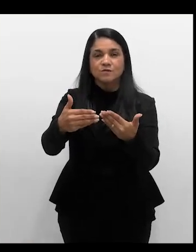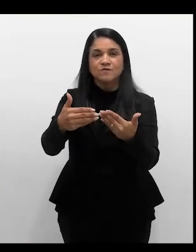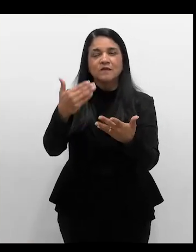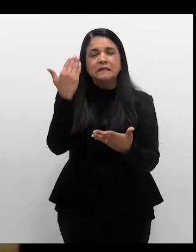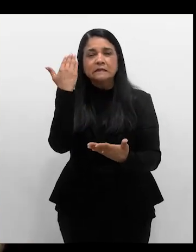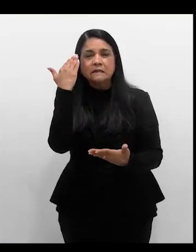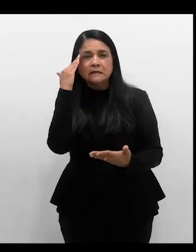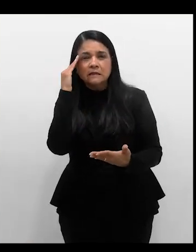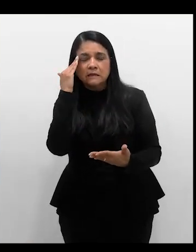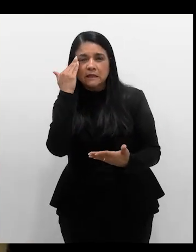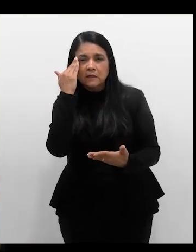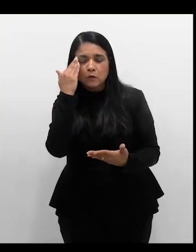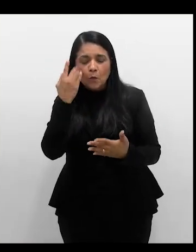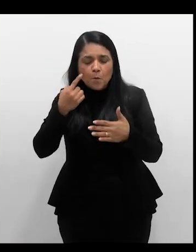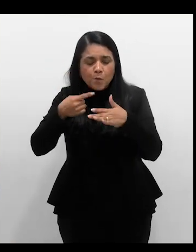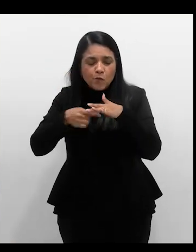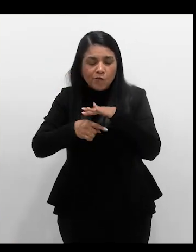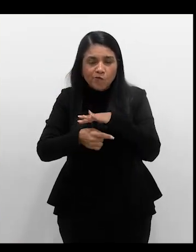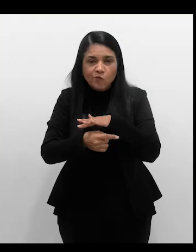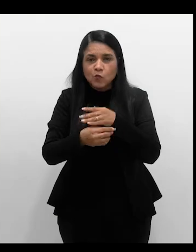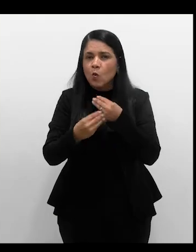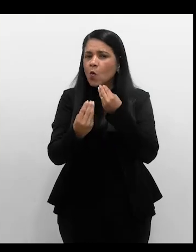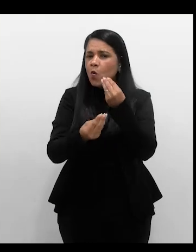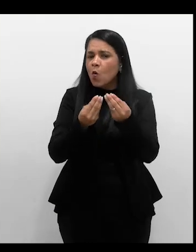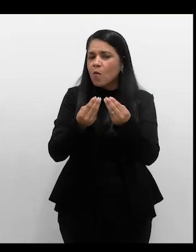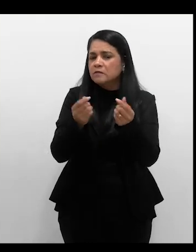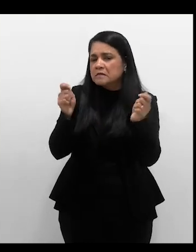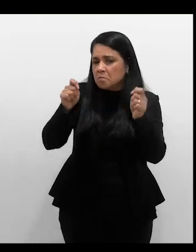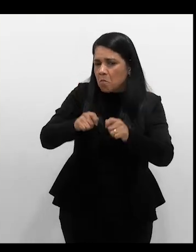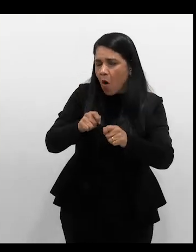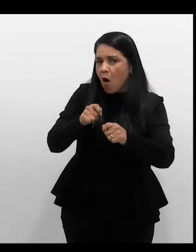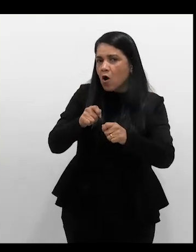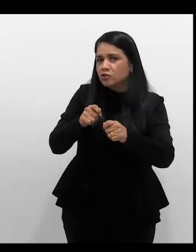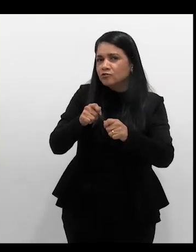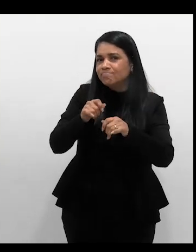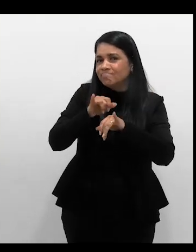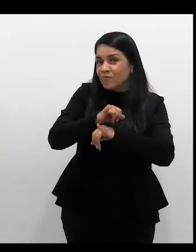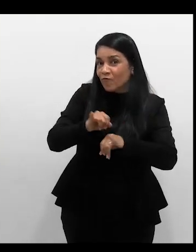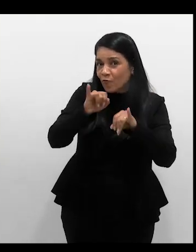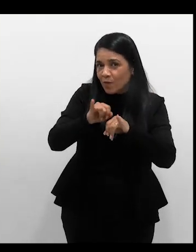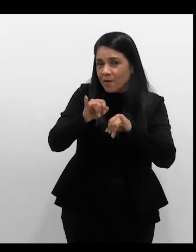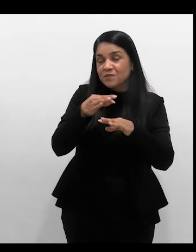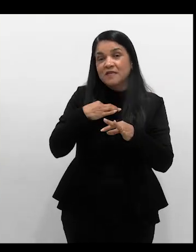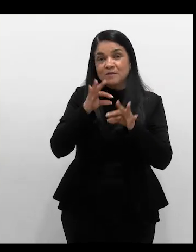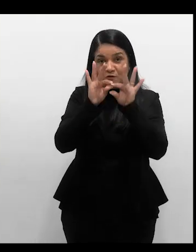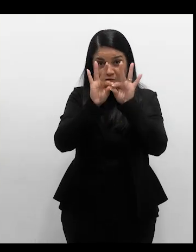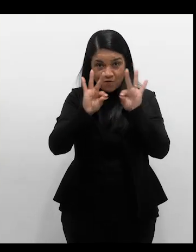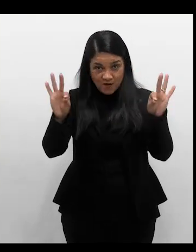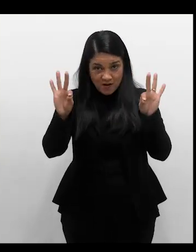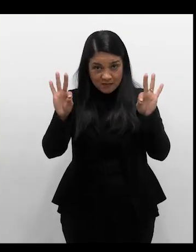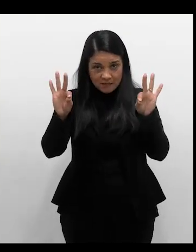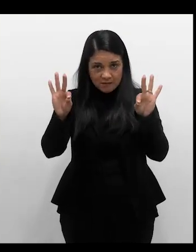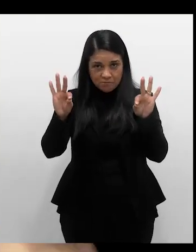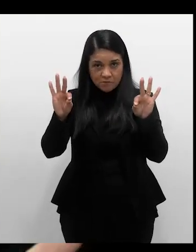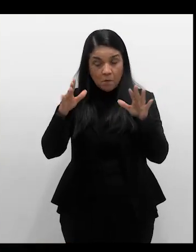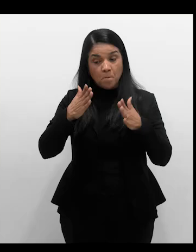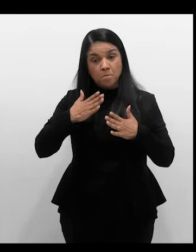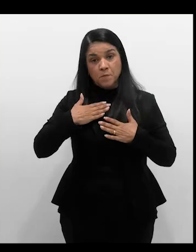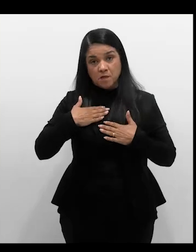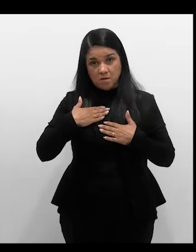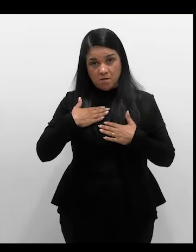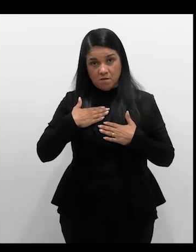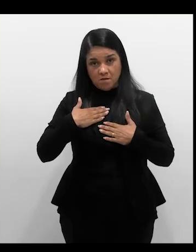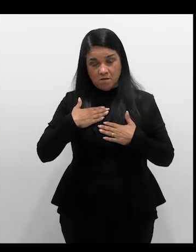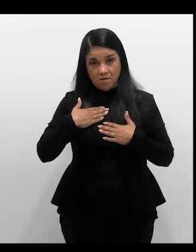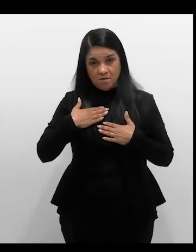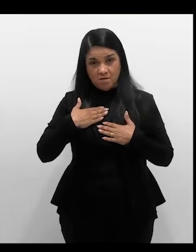você vai entendendo mais profundamente que tipo de contribuição você pode dar. Então, por exemplo, tem uma frase na peça que não é do João Bittencourt,